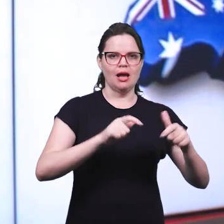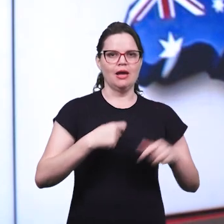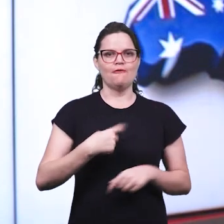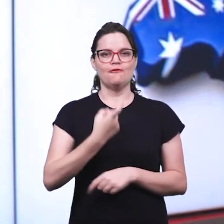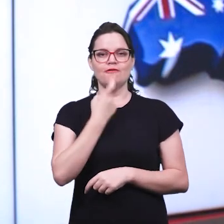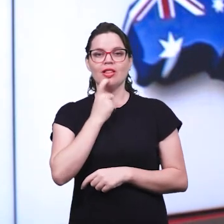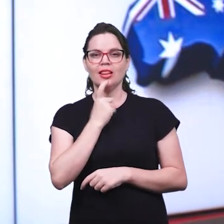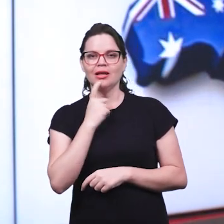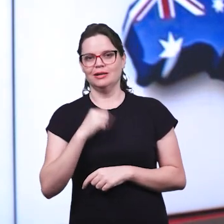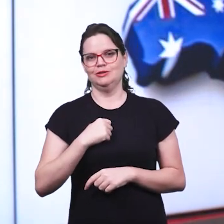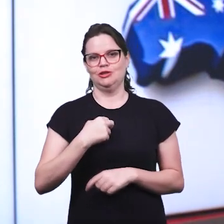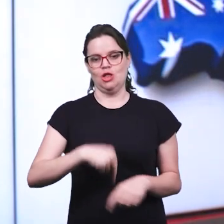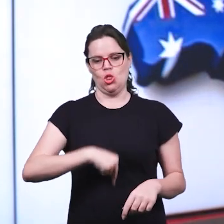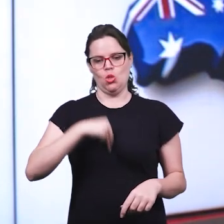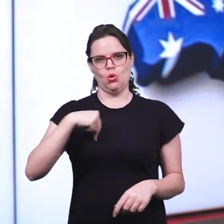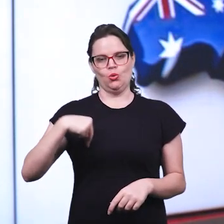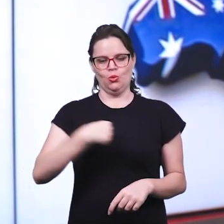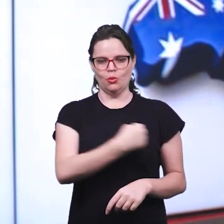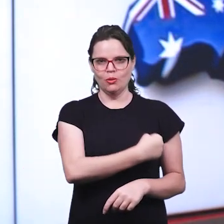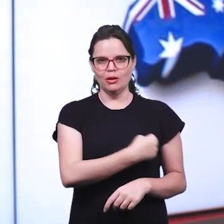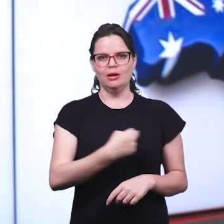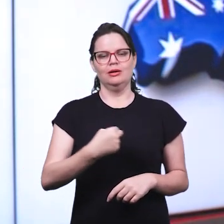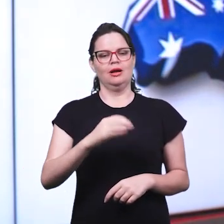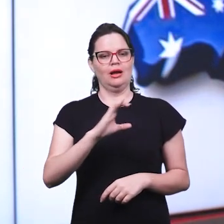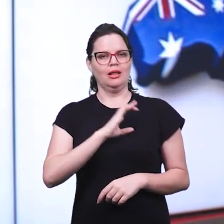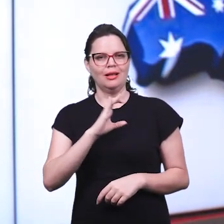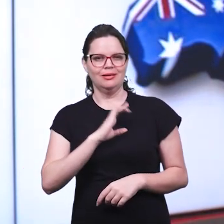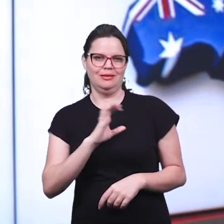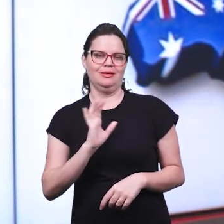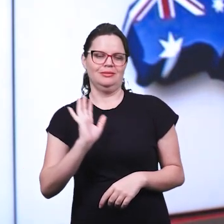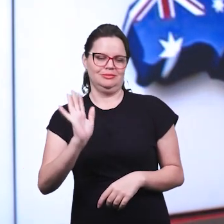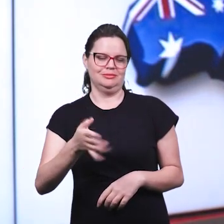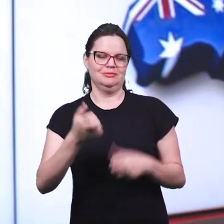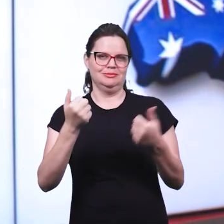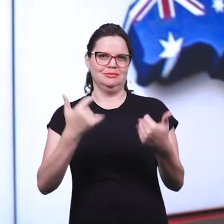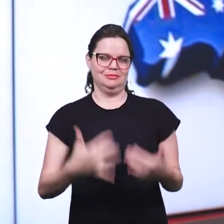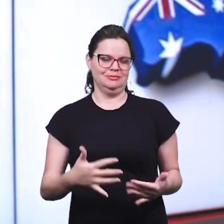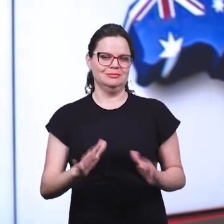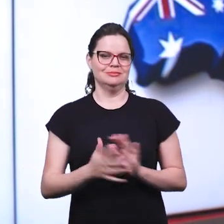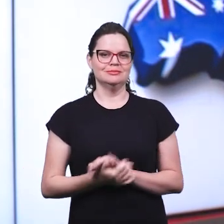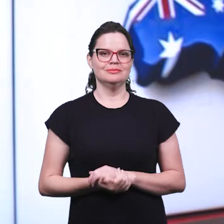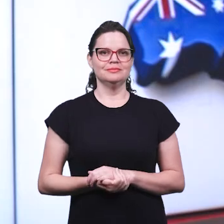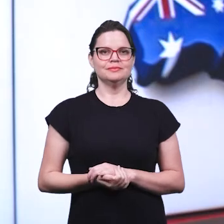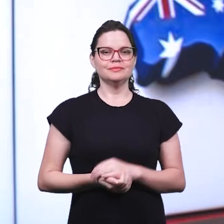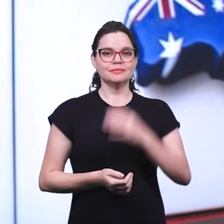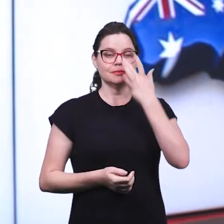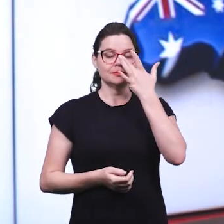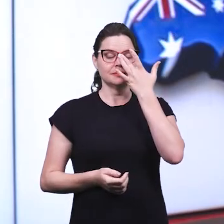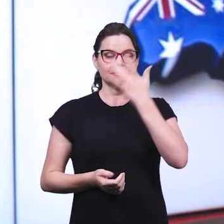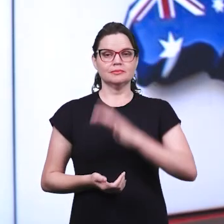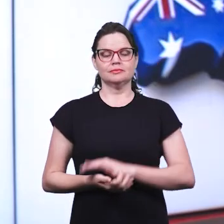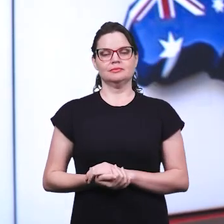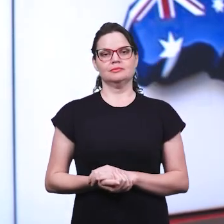Finlândia, Noruega, Canadá. E nós